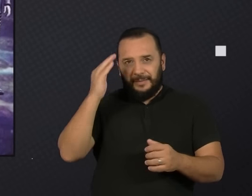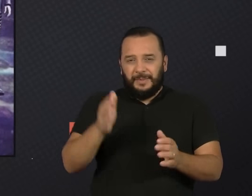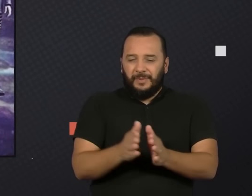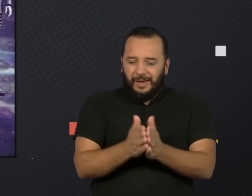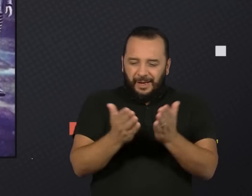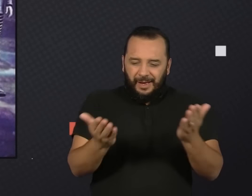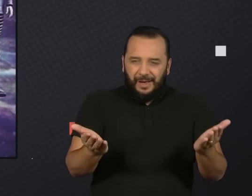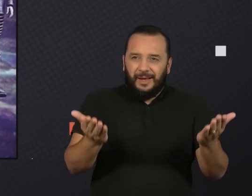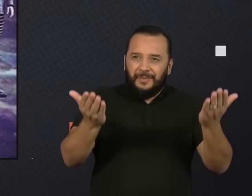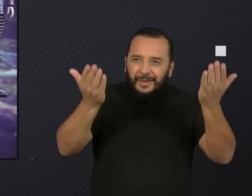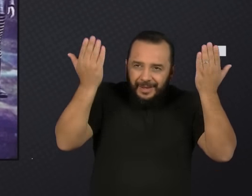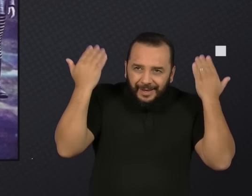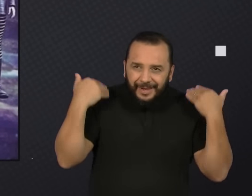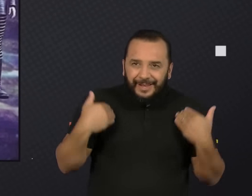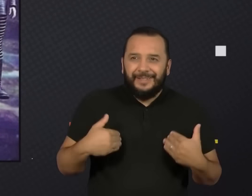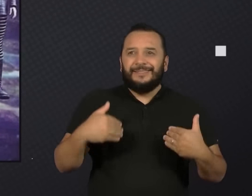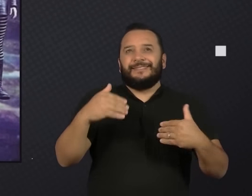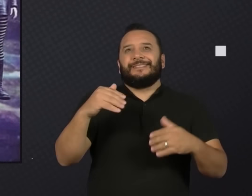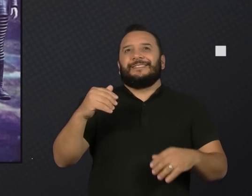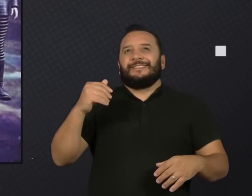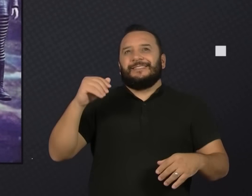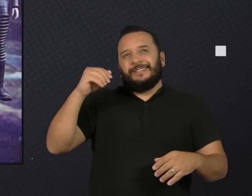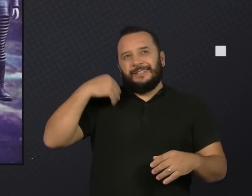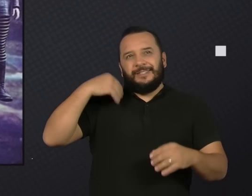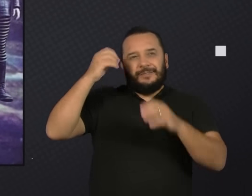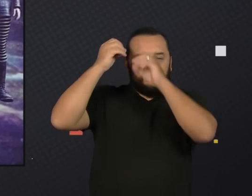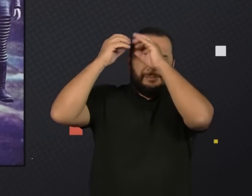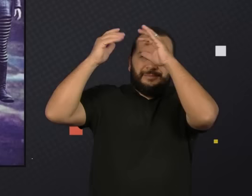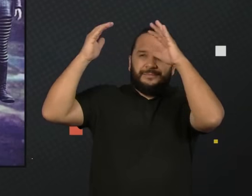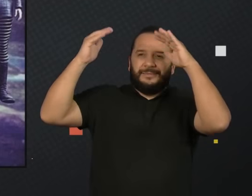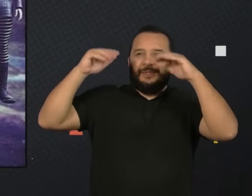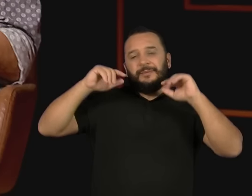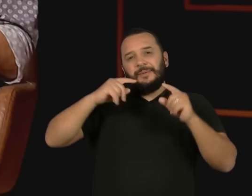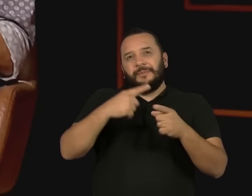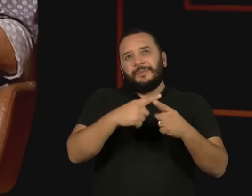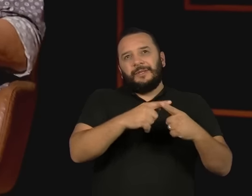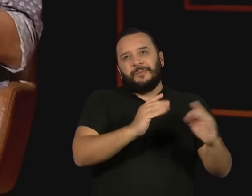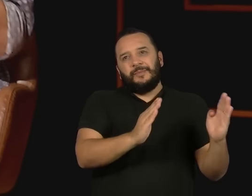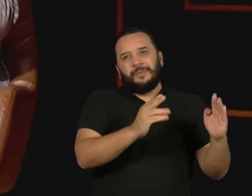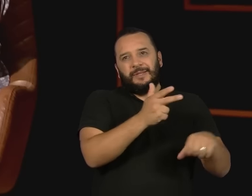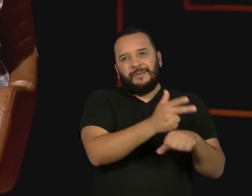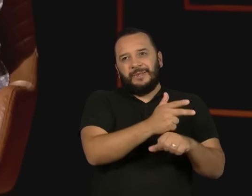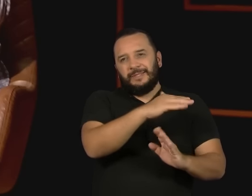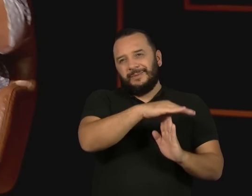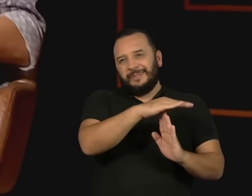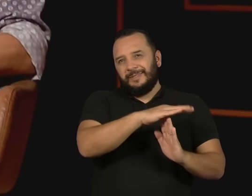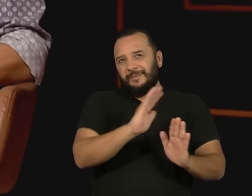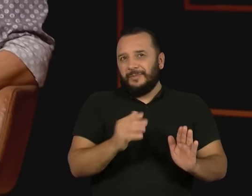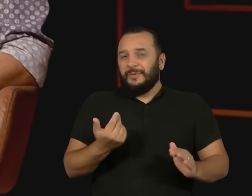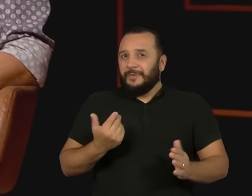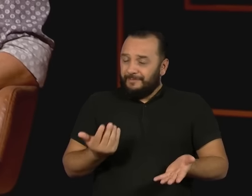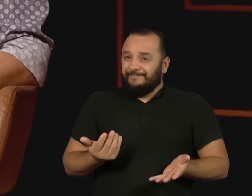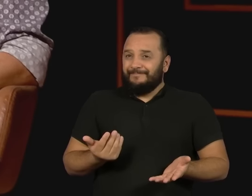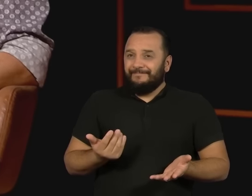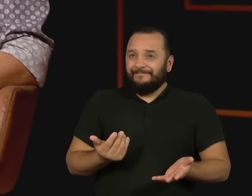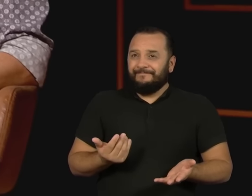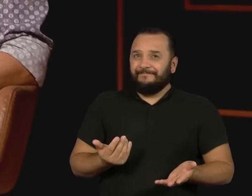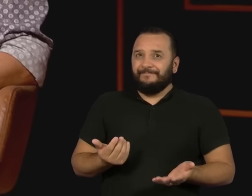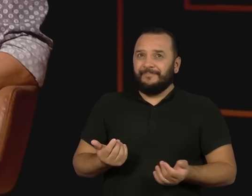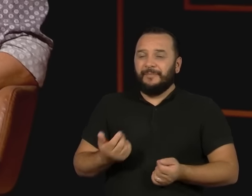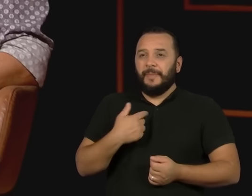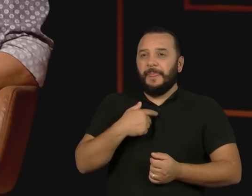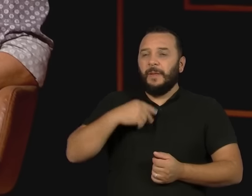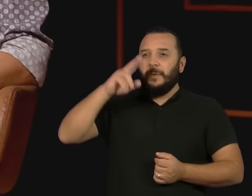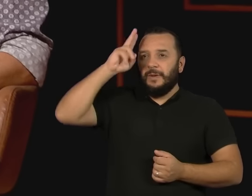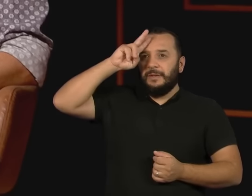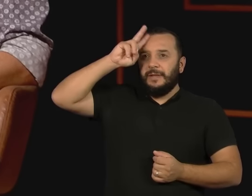entra naquele universo e tal, eu meio que entrava, meio que descansava do set lendo livros. Então, eu lembro muito